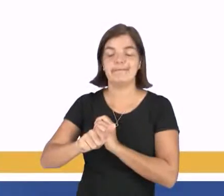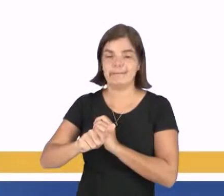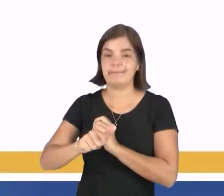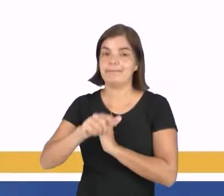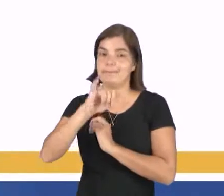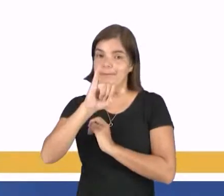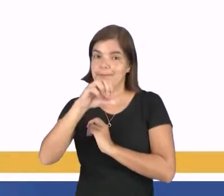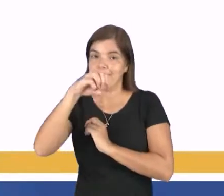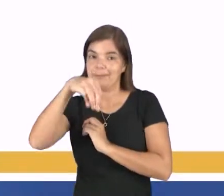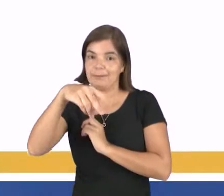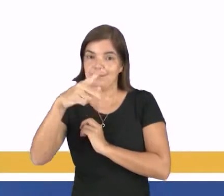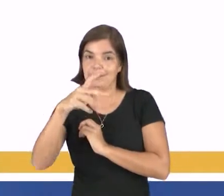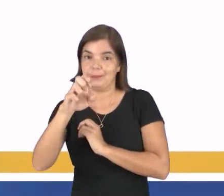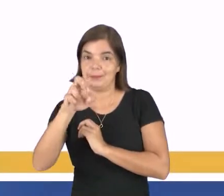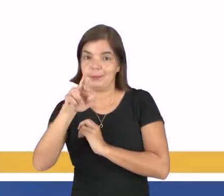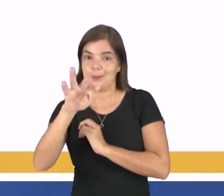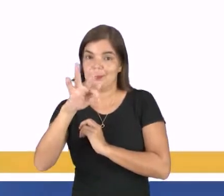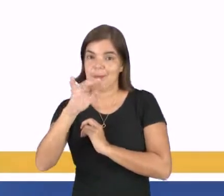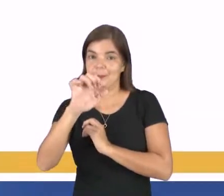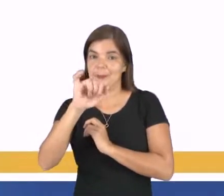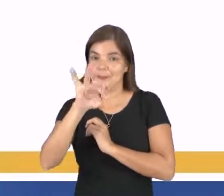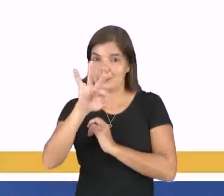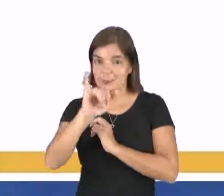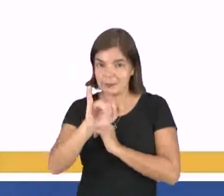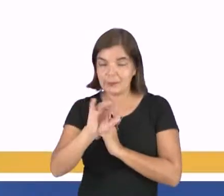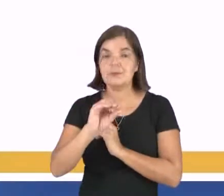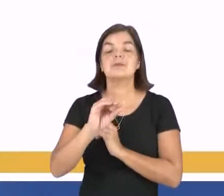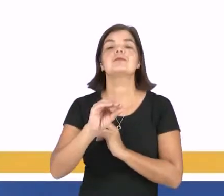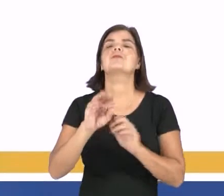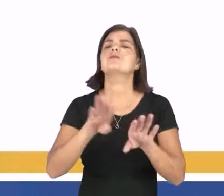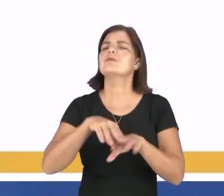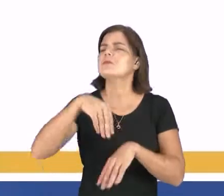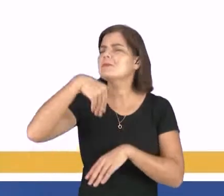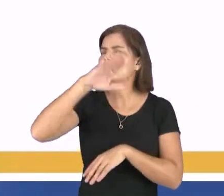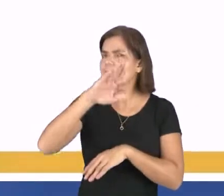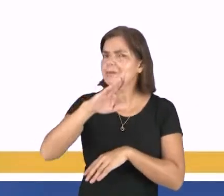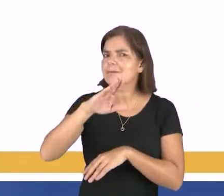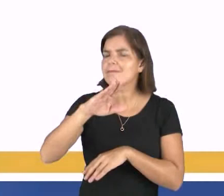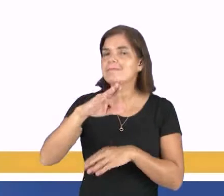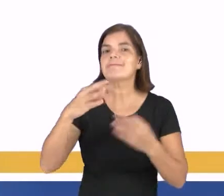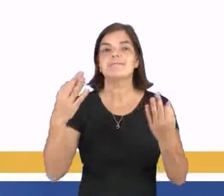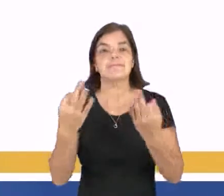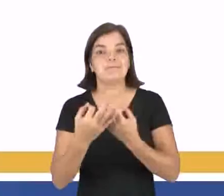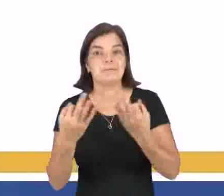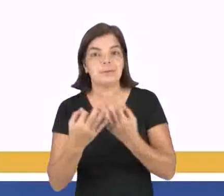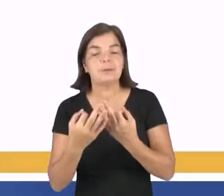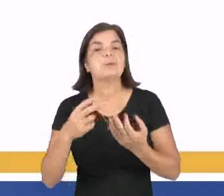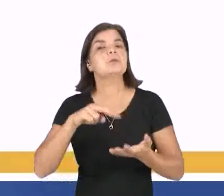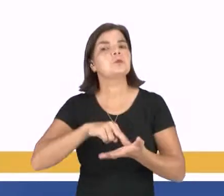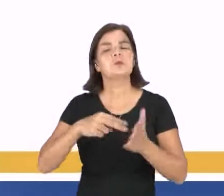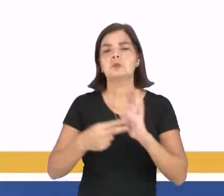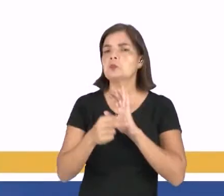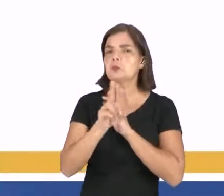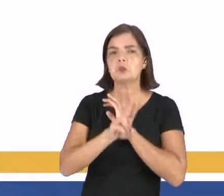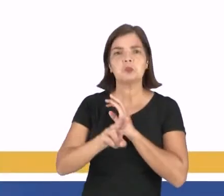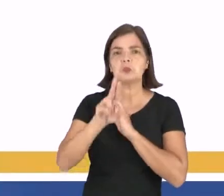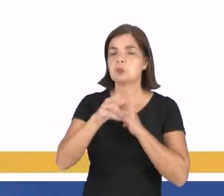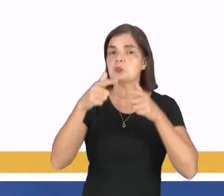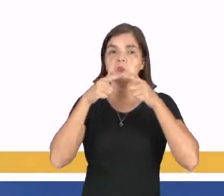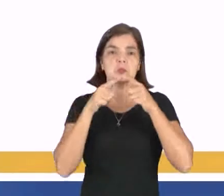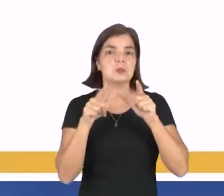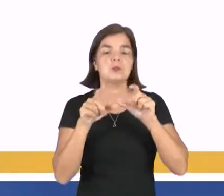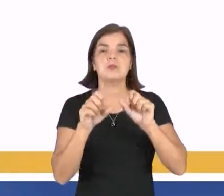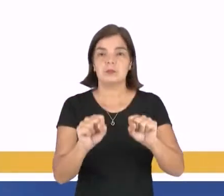pretérito imperfeito e o que que é o pretérito-mais-que-perfeito hoje nós não usamos na nossa linguagem